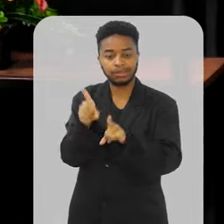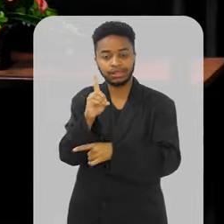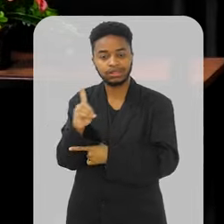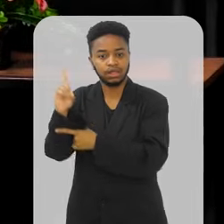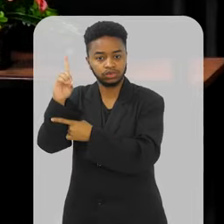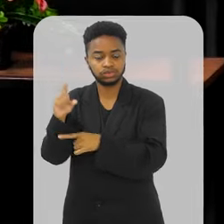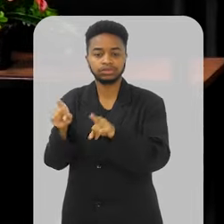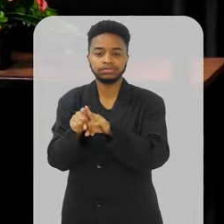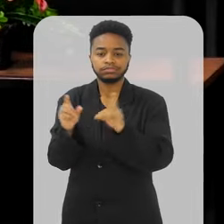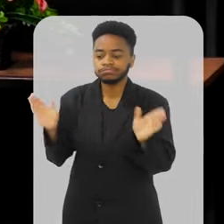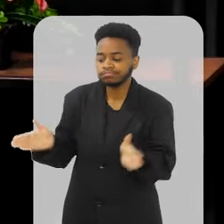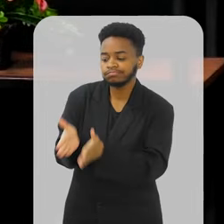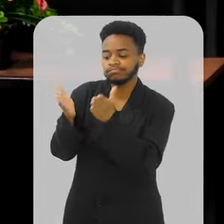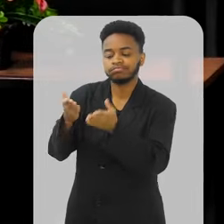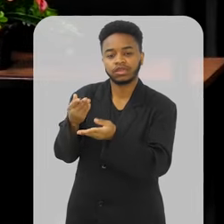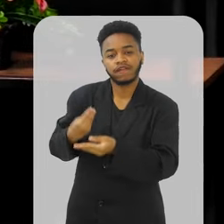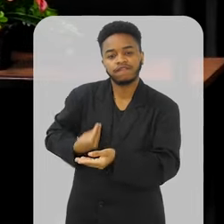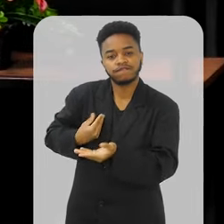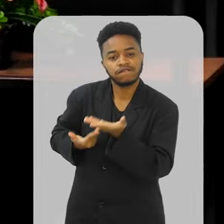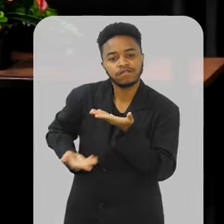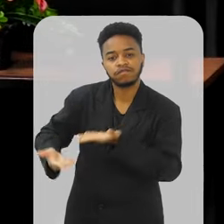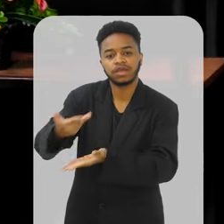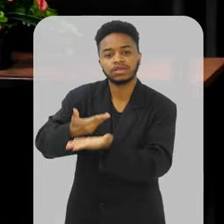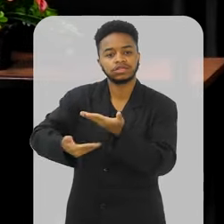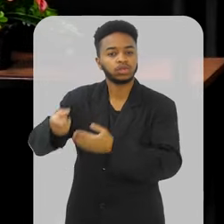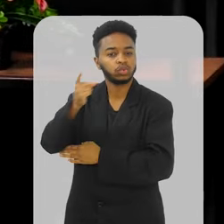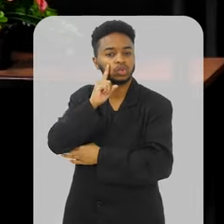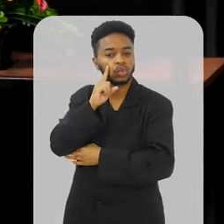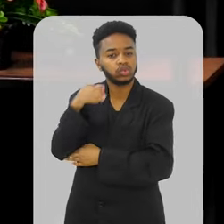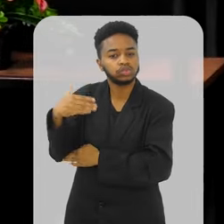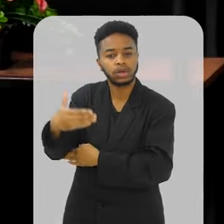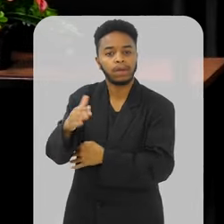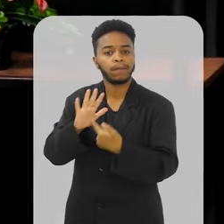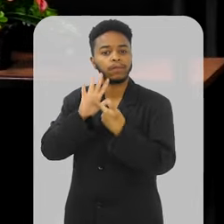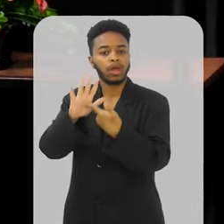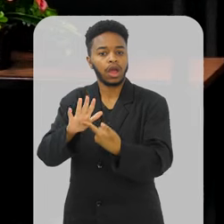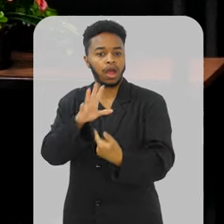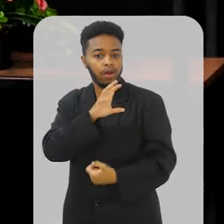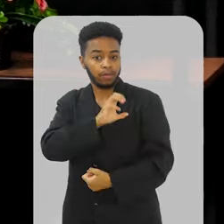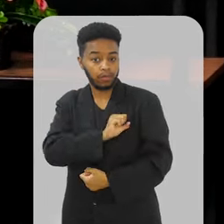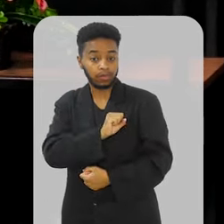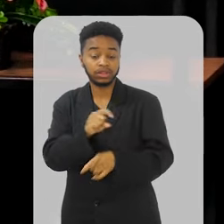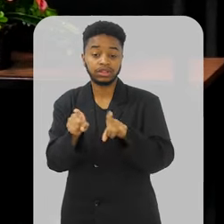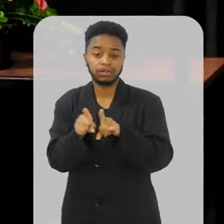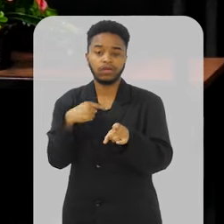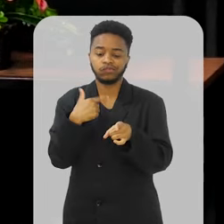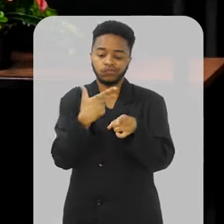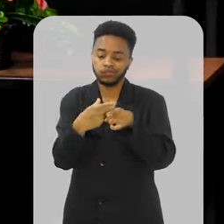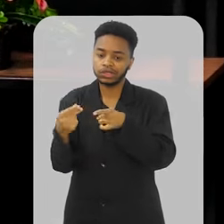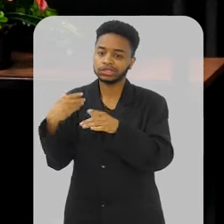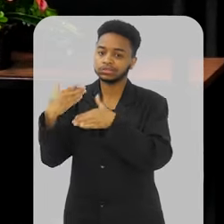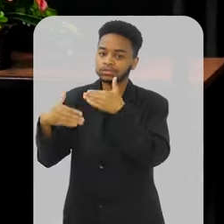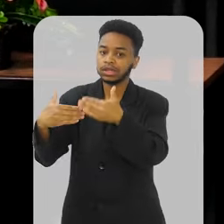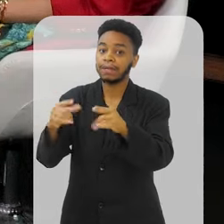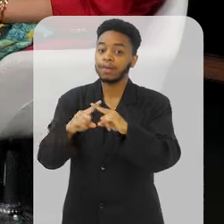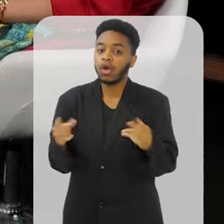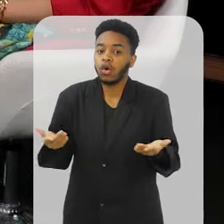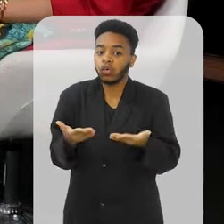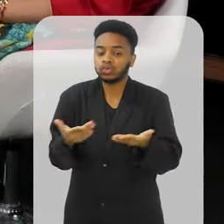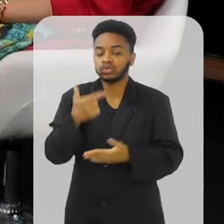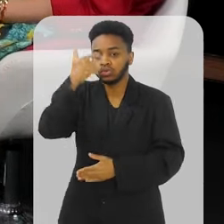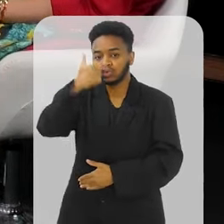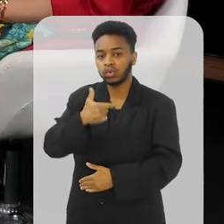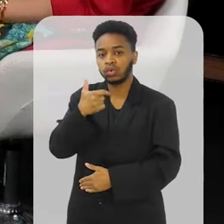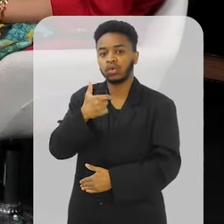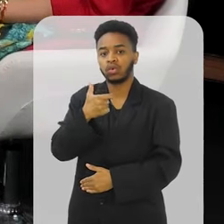Deus estimular né na vivência da prática diária o amor e fui vencendo vencendo hoje eu